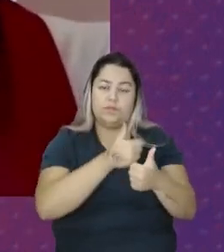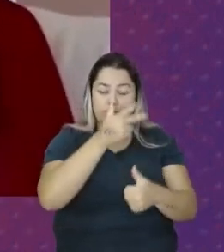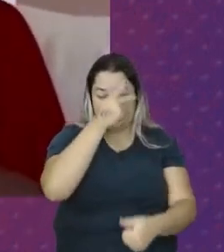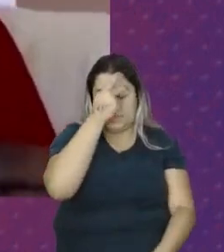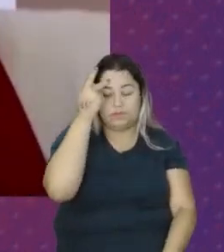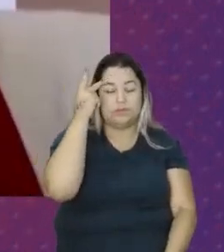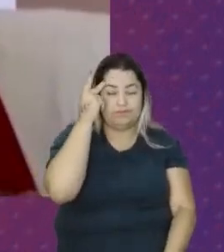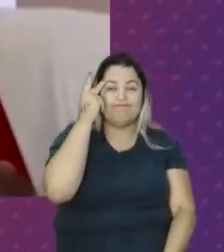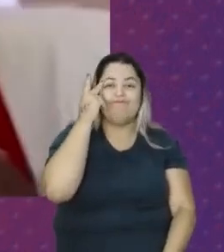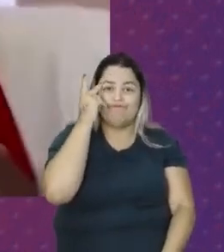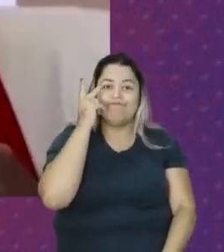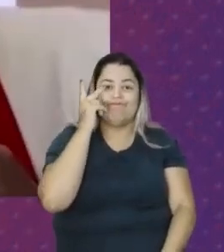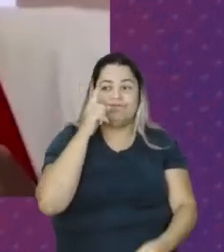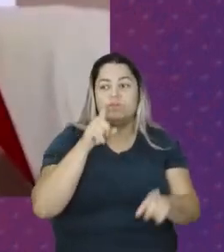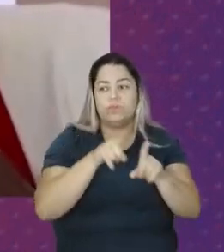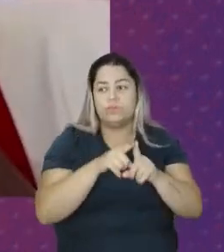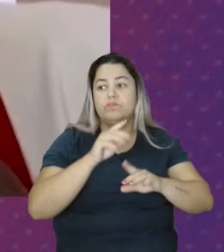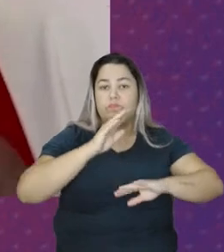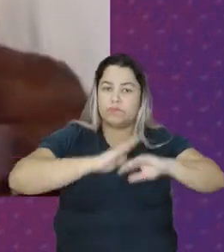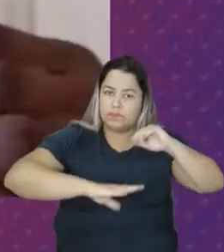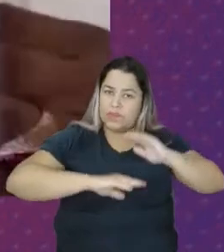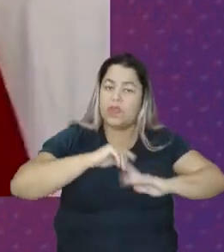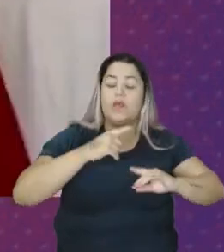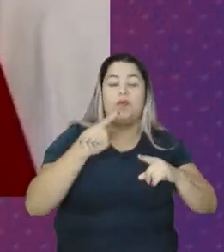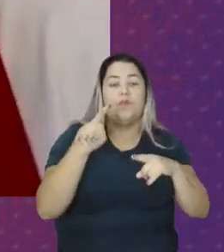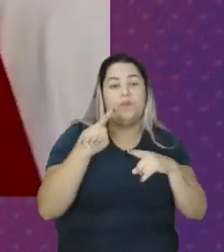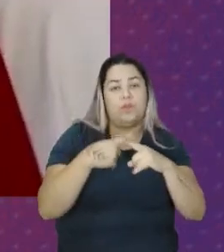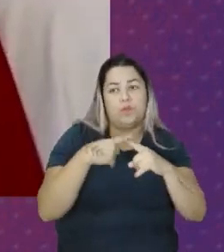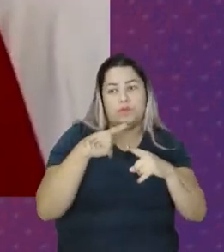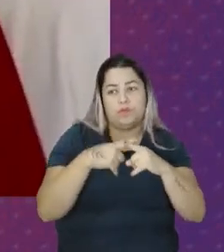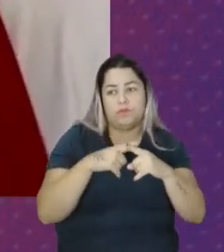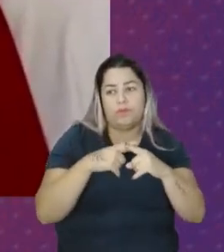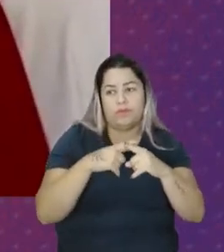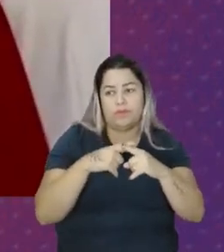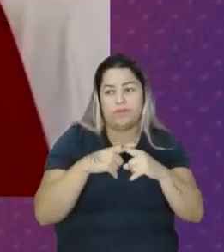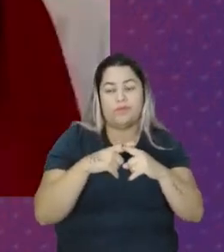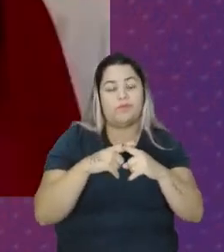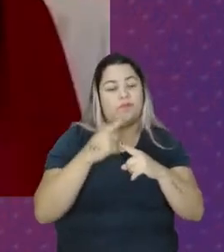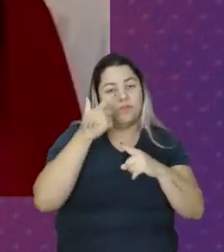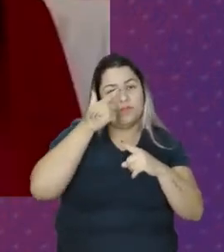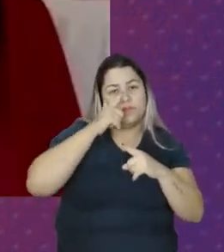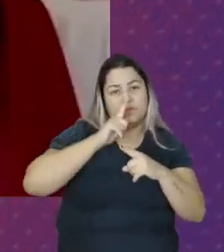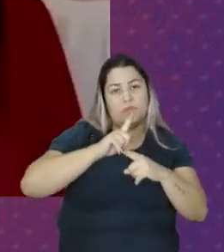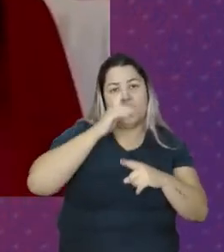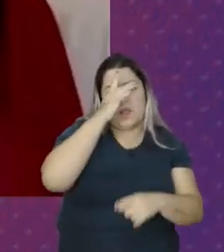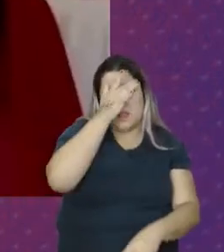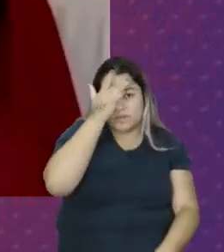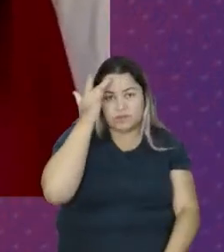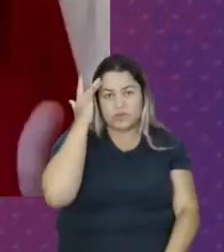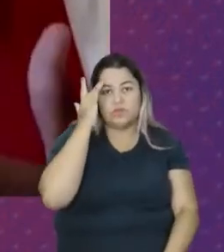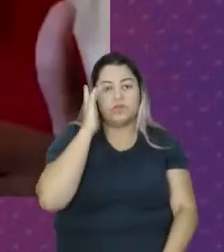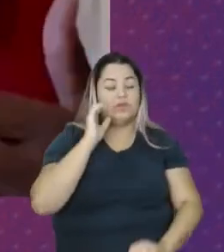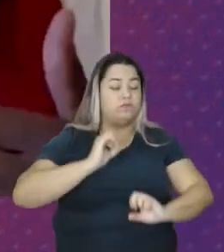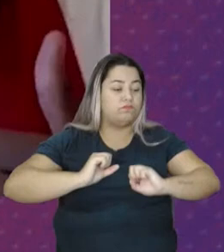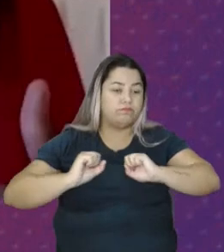pessoas, isso é uma ação afirmativa, porque vai garantir que as pessoas possam